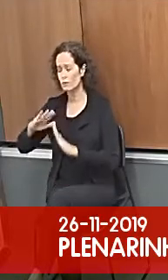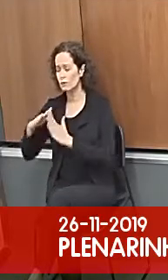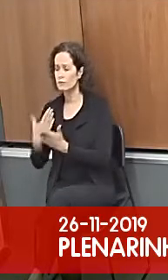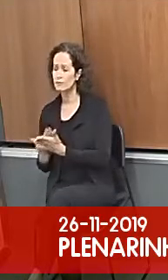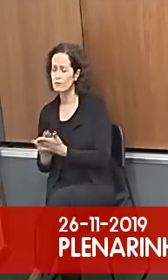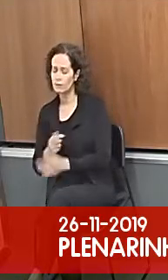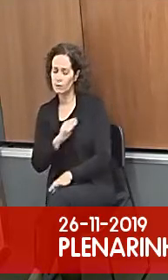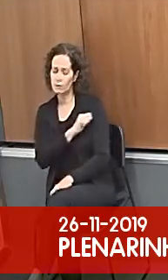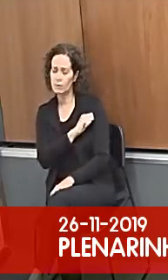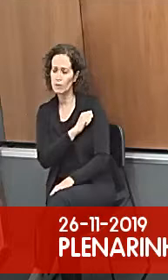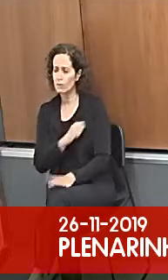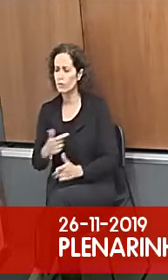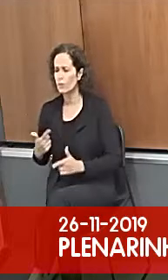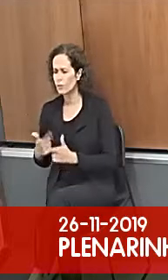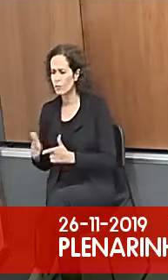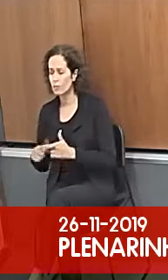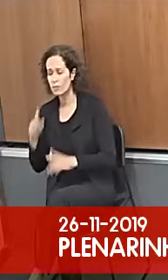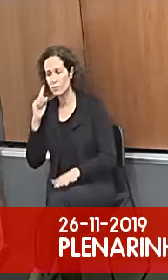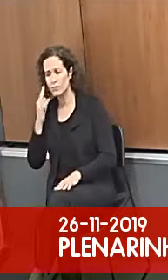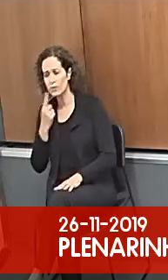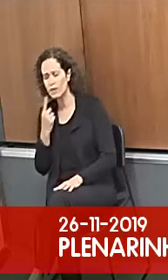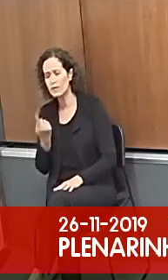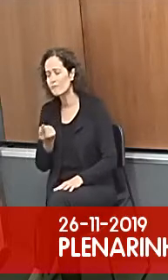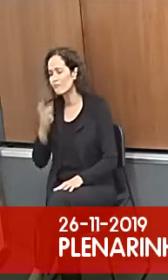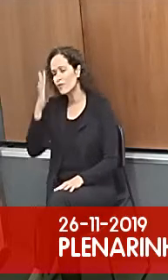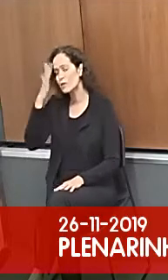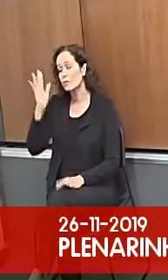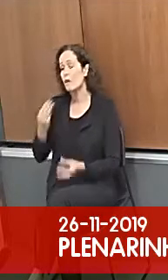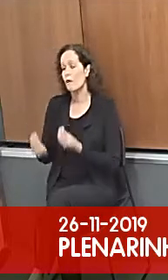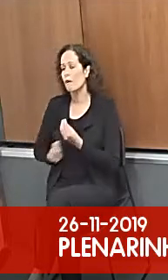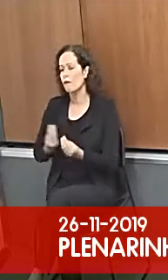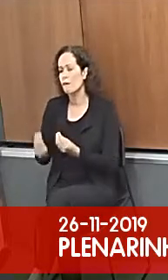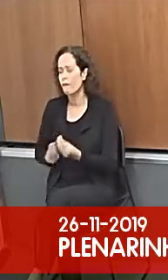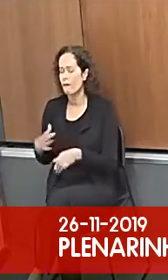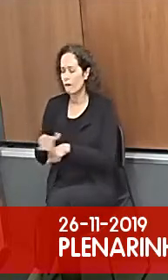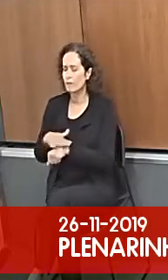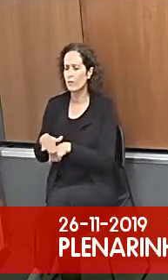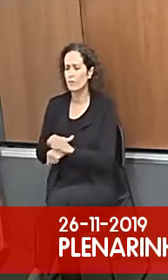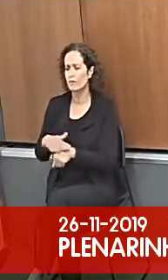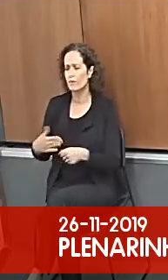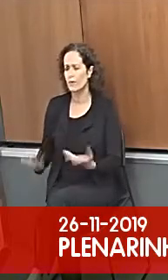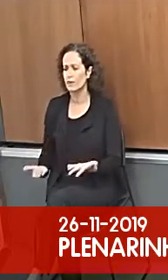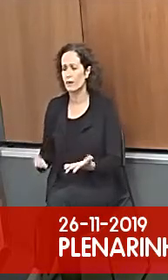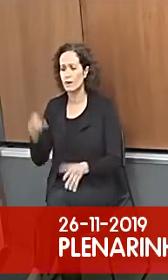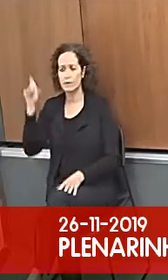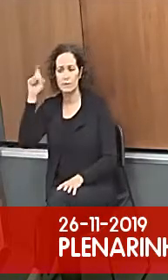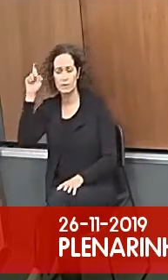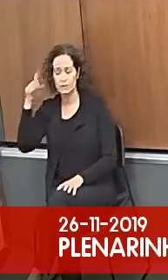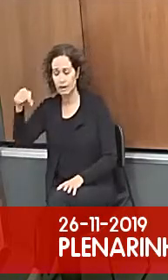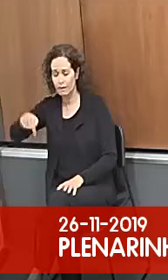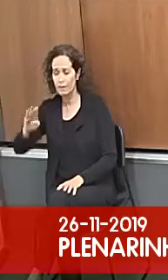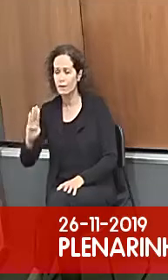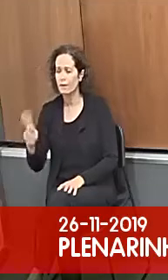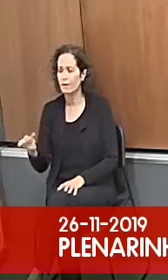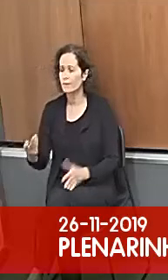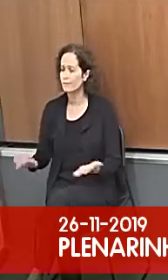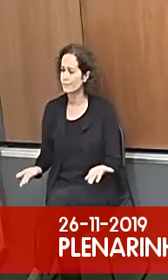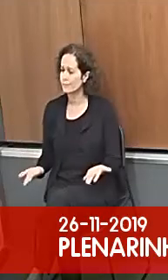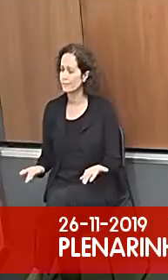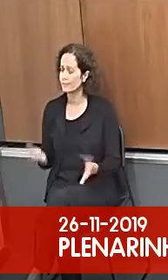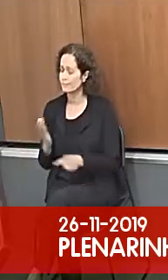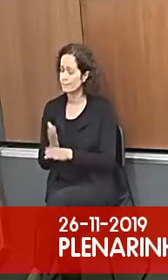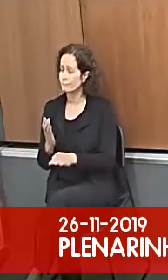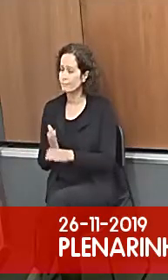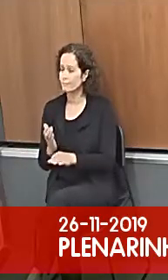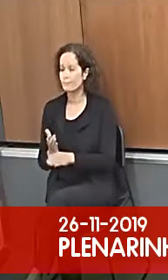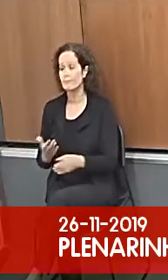com um aluno com problema de surdez, não sabia como conversar com Francisco Salles aqui em Belo Horizonte.